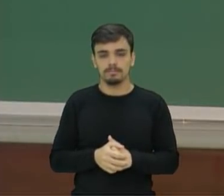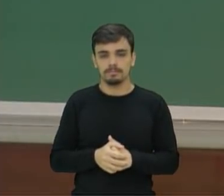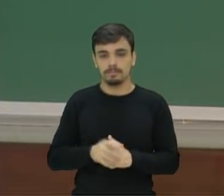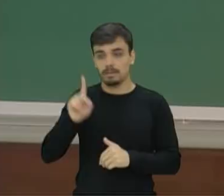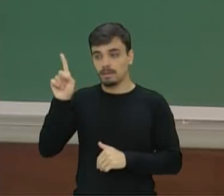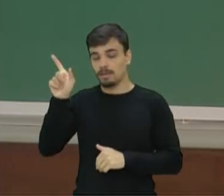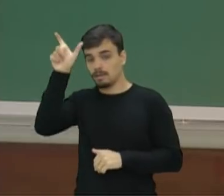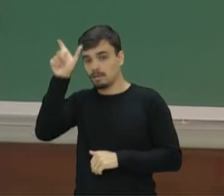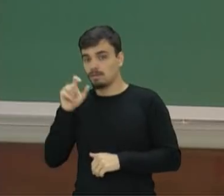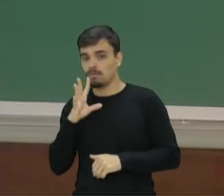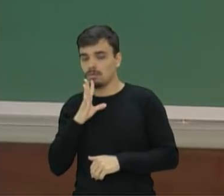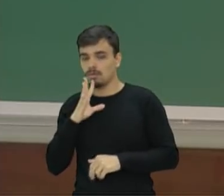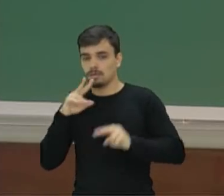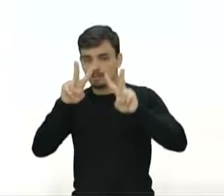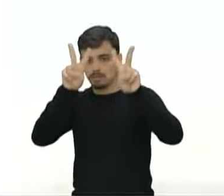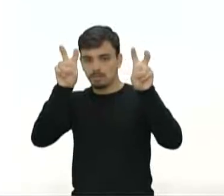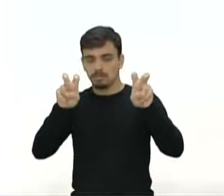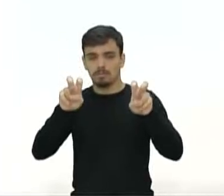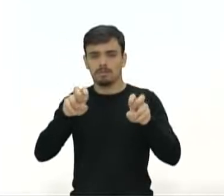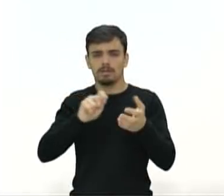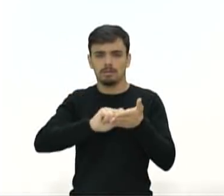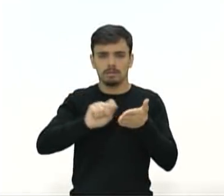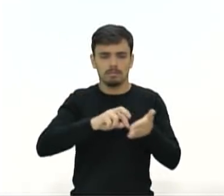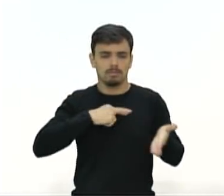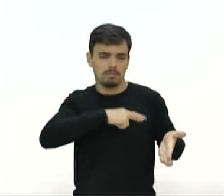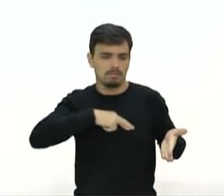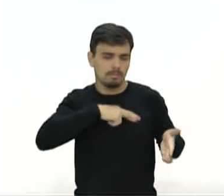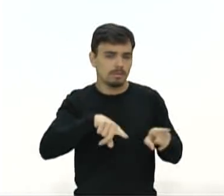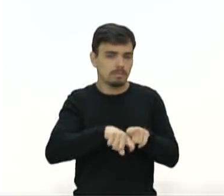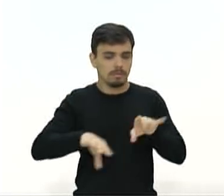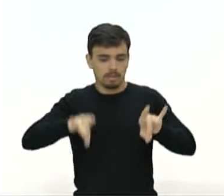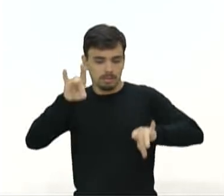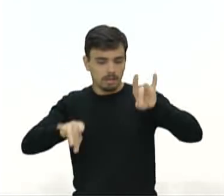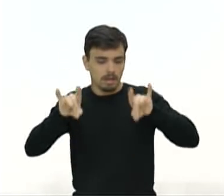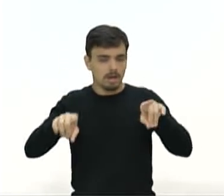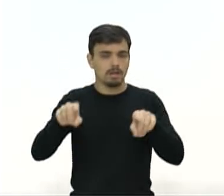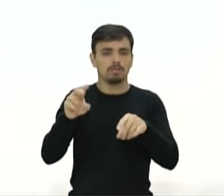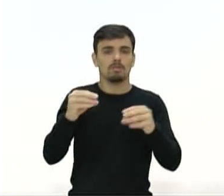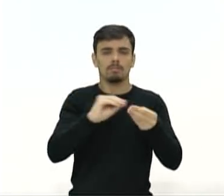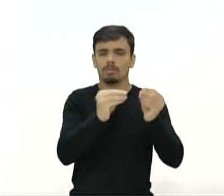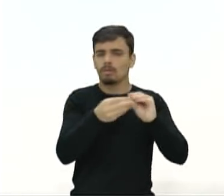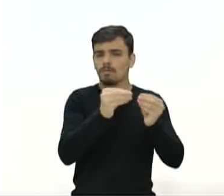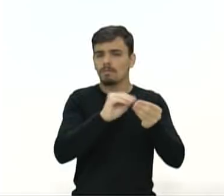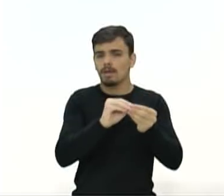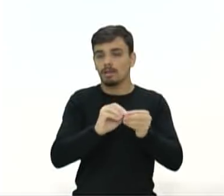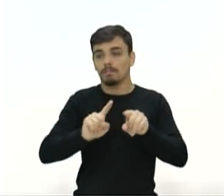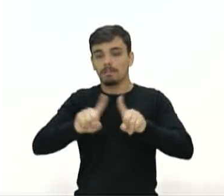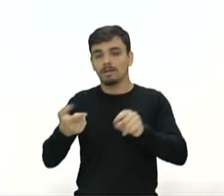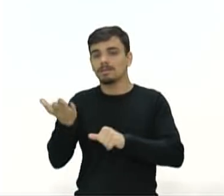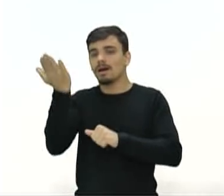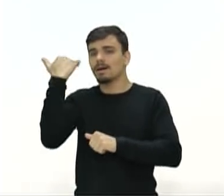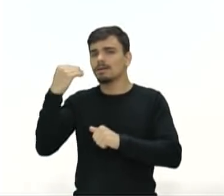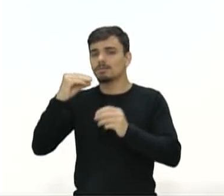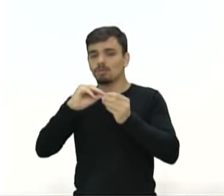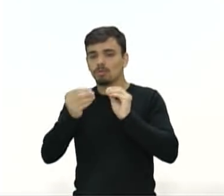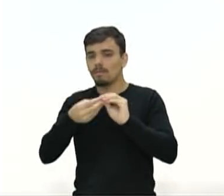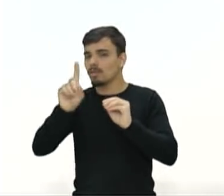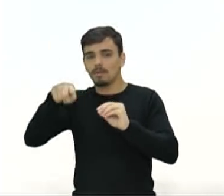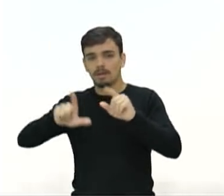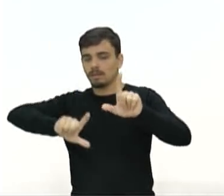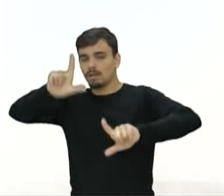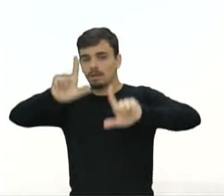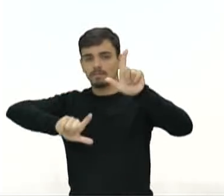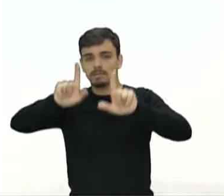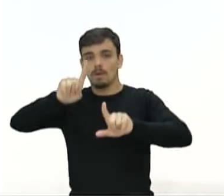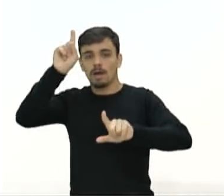vocês conhecerem um pouco mais, ele escreveu romances, teatros, novelas, e naquela época, pessoal, novela não existia televisão, as novelas vinham no jornal,